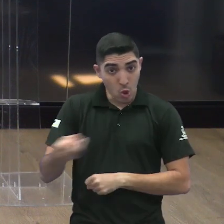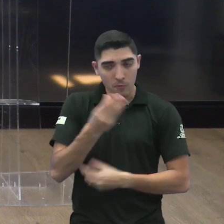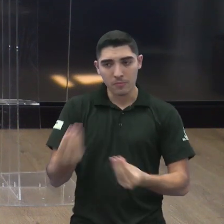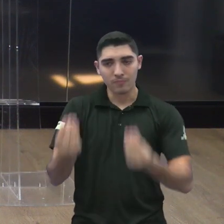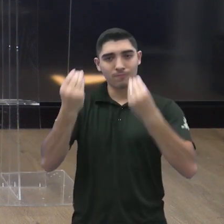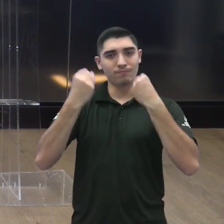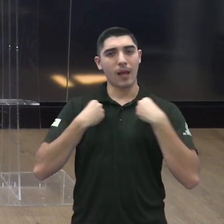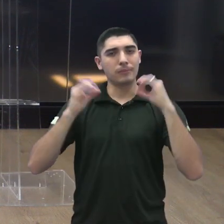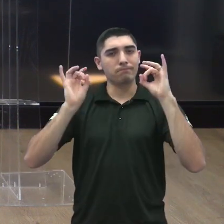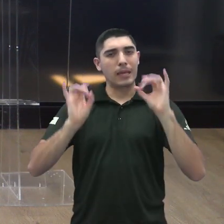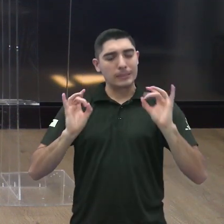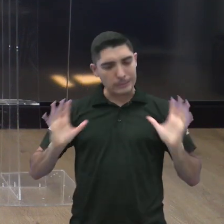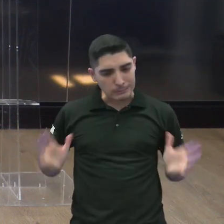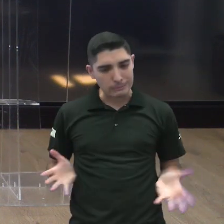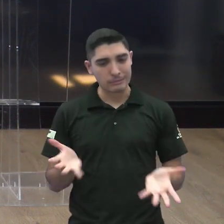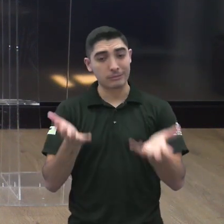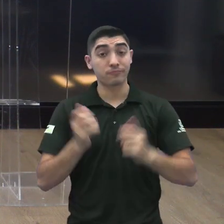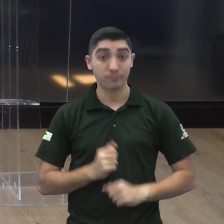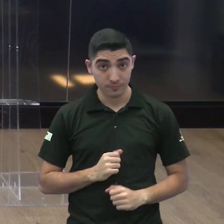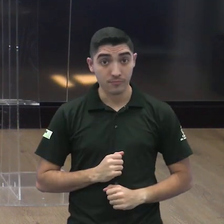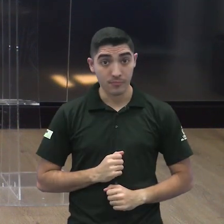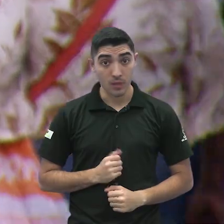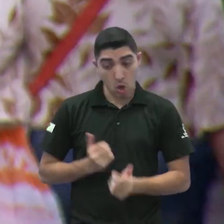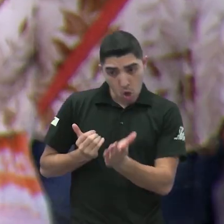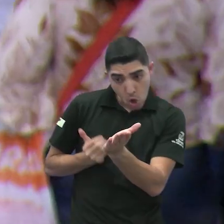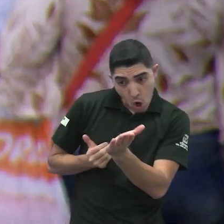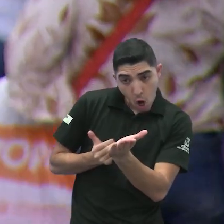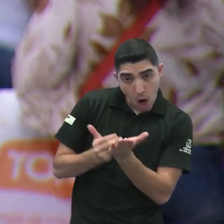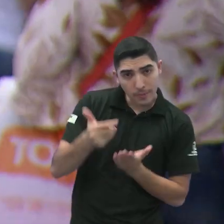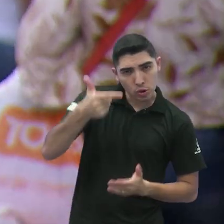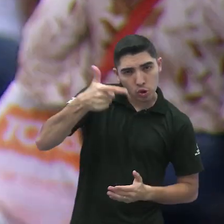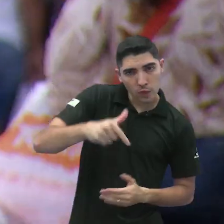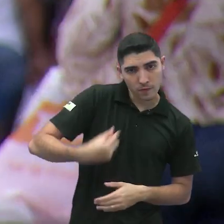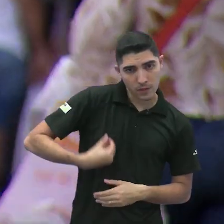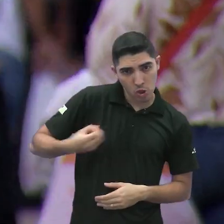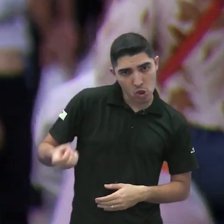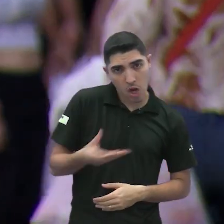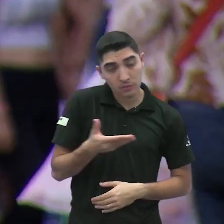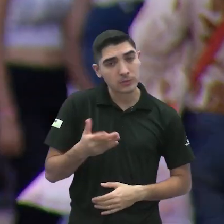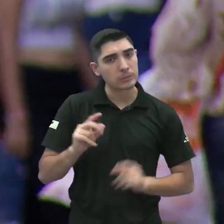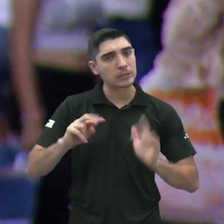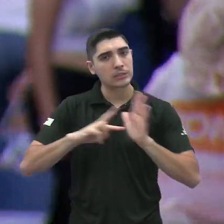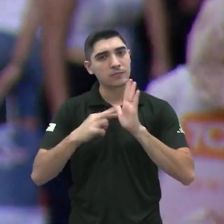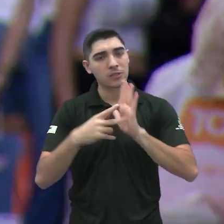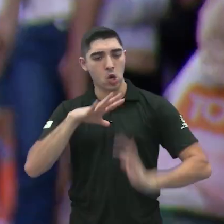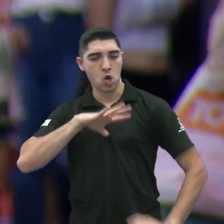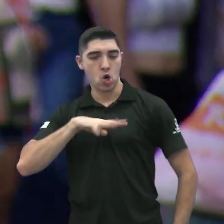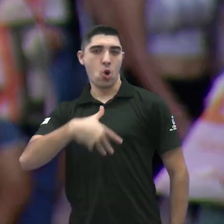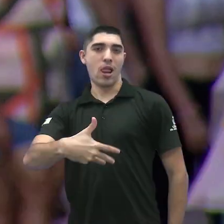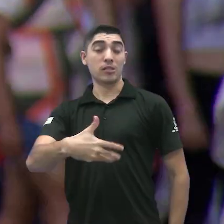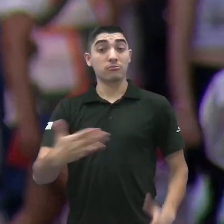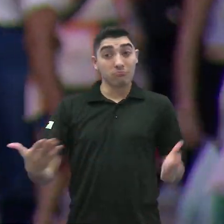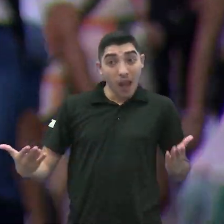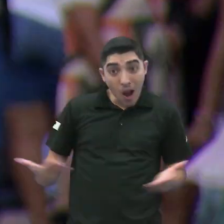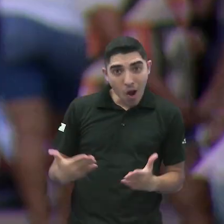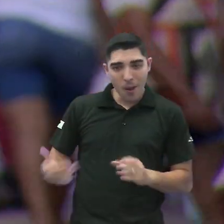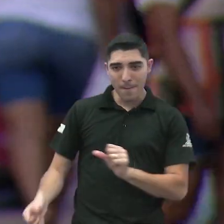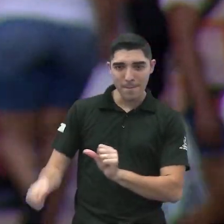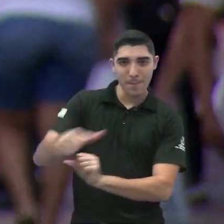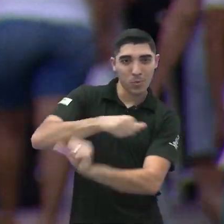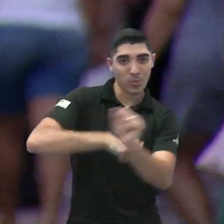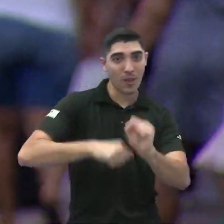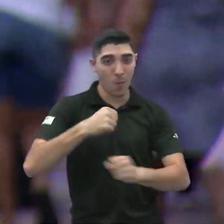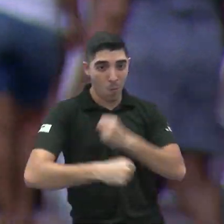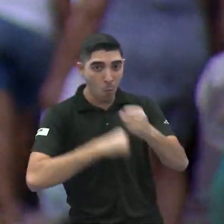novo ano traz sim esse impulso especial. Recomeçar é um ato de coragem. E muita gente aproveita